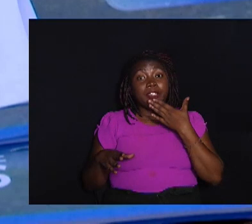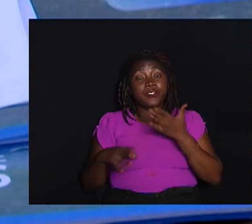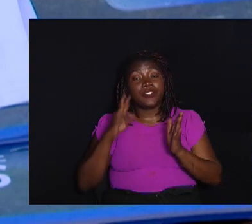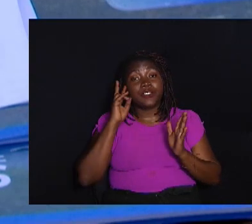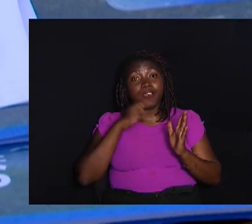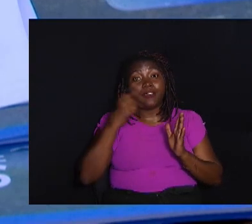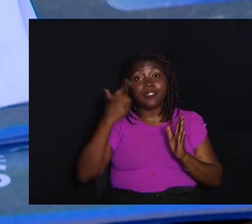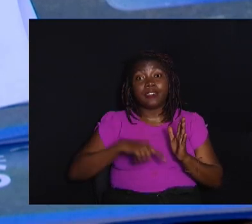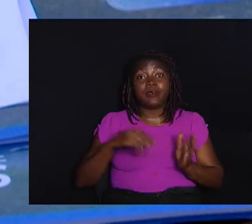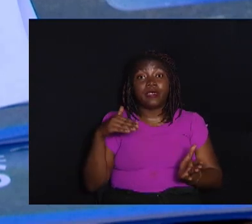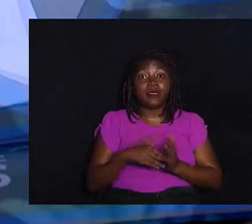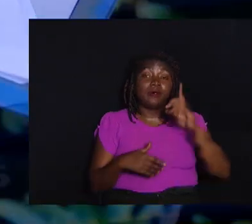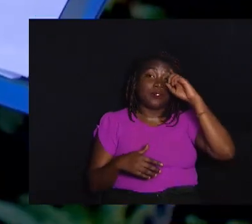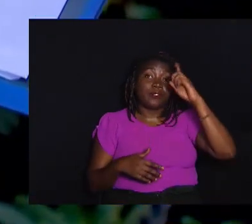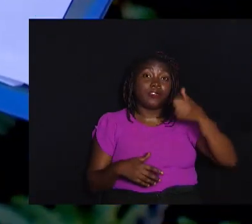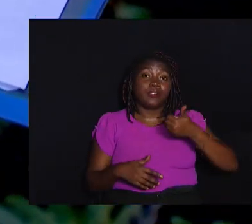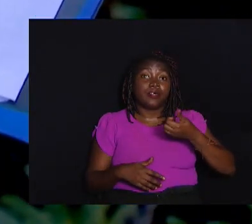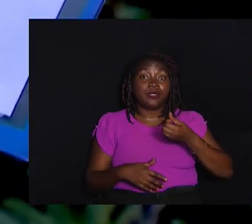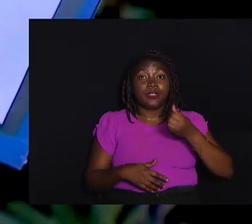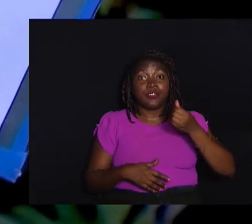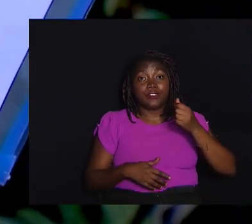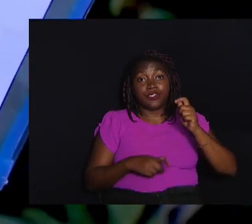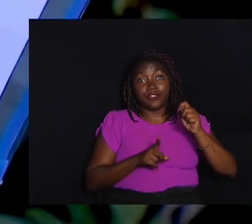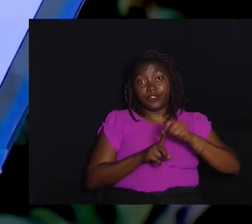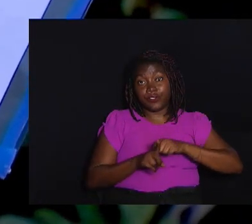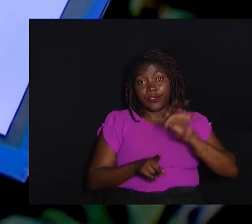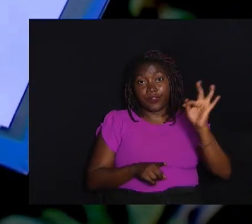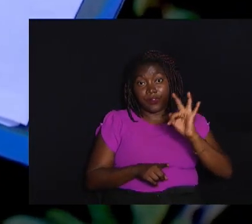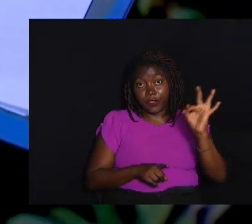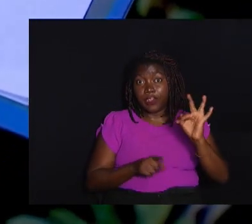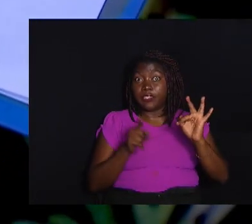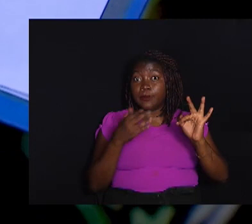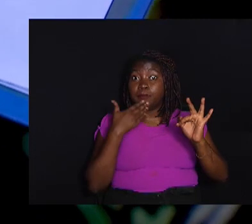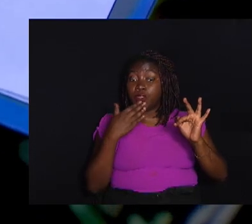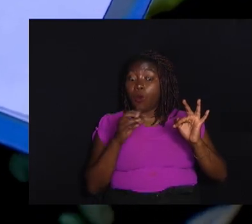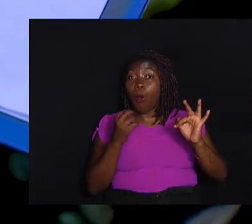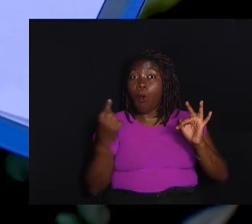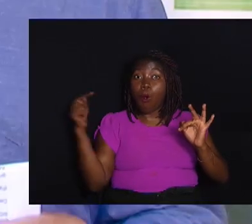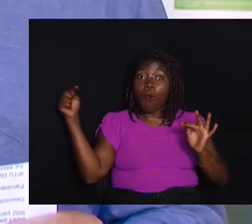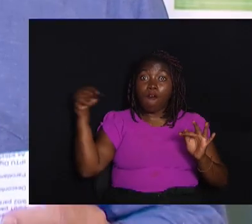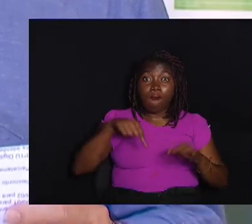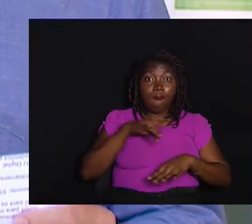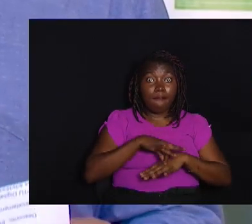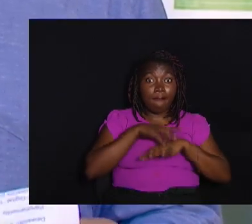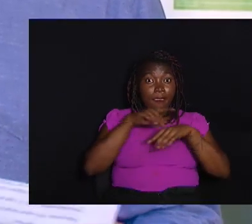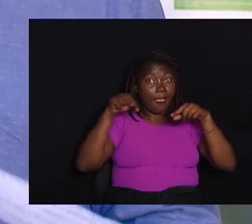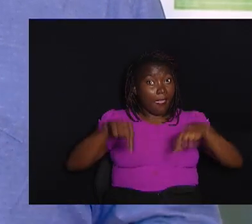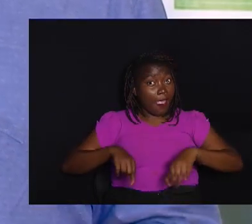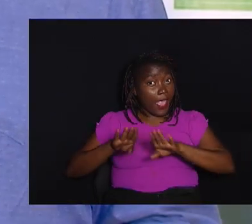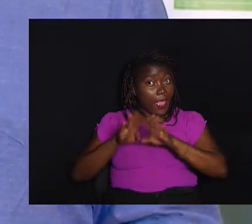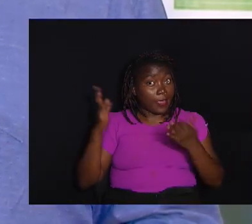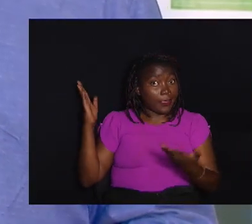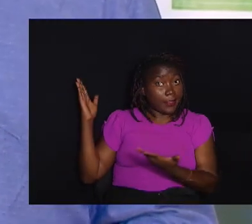dia 16 de fevereiro. Para você pedir revisão, ou você vem aqui no Porta Aberta, no Paço, ou você vai em